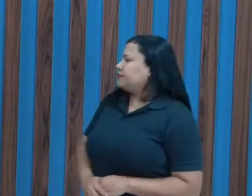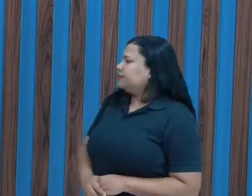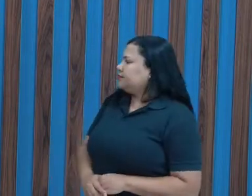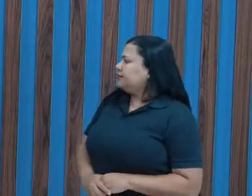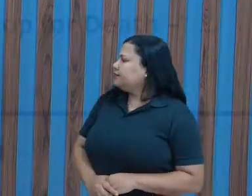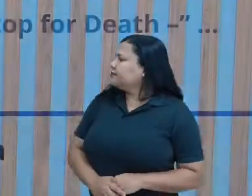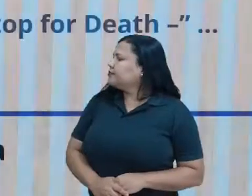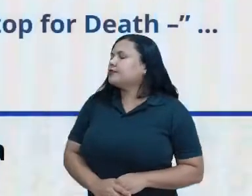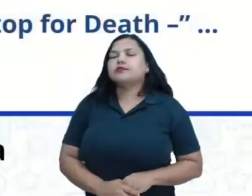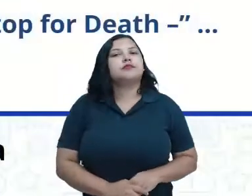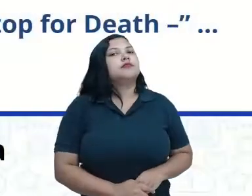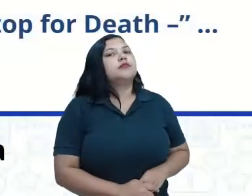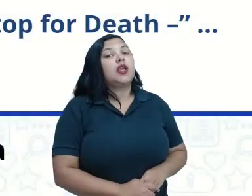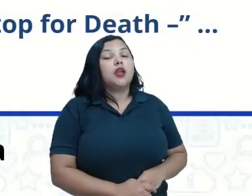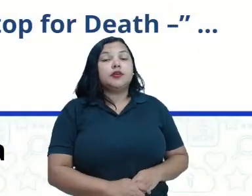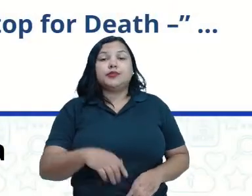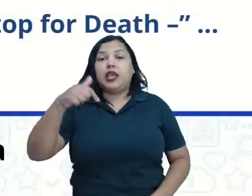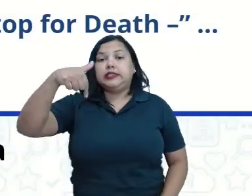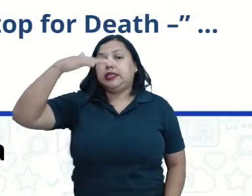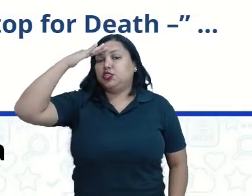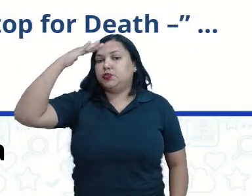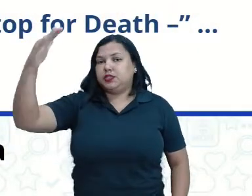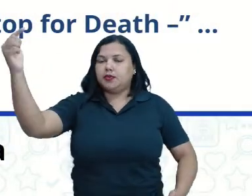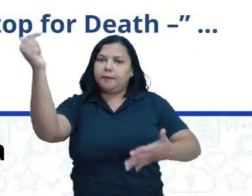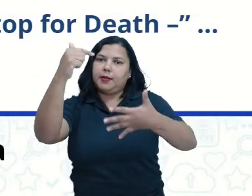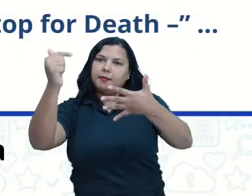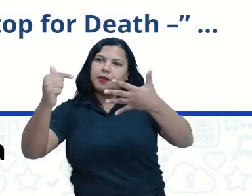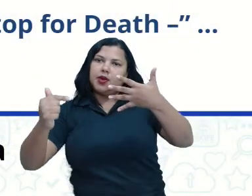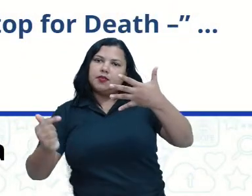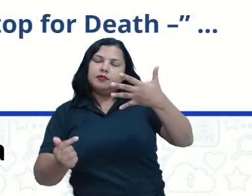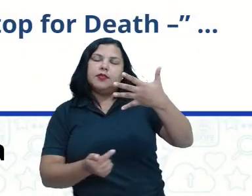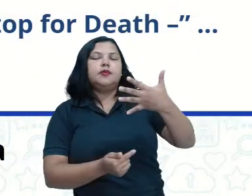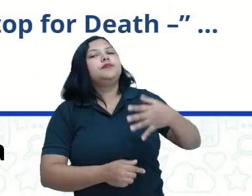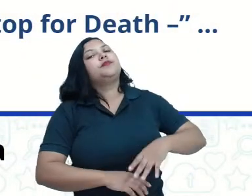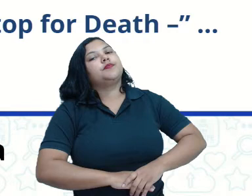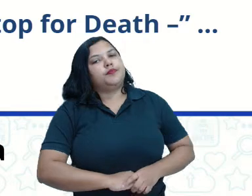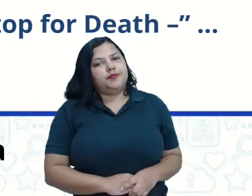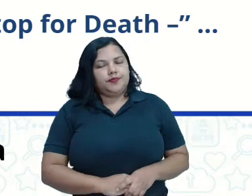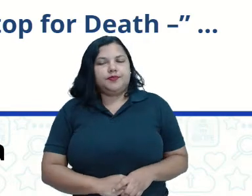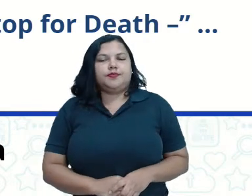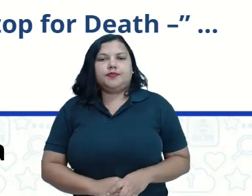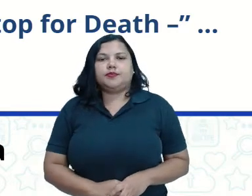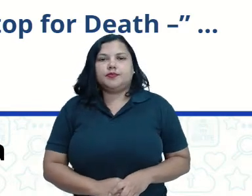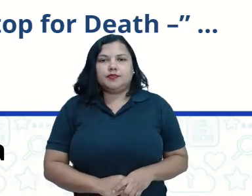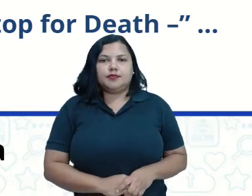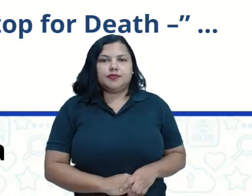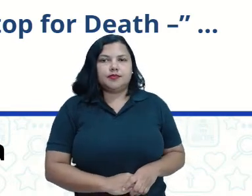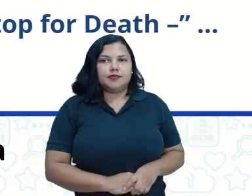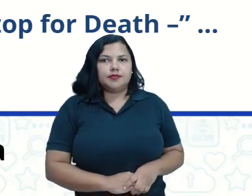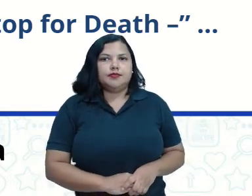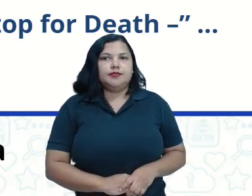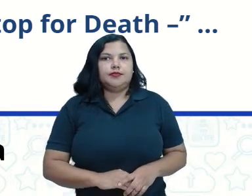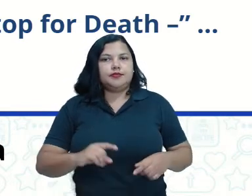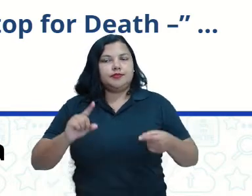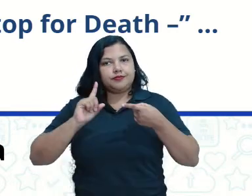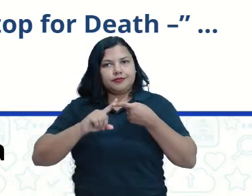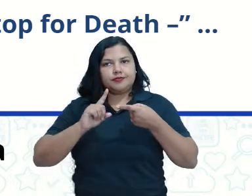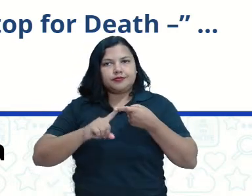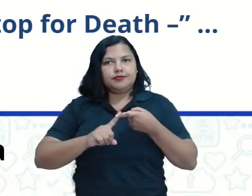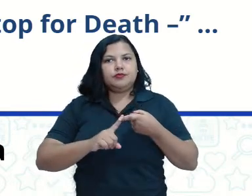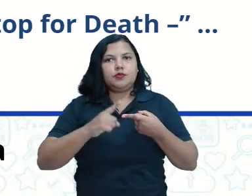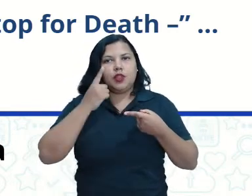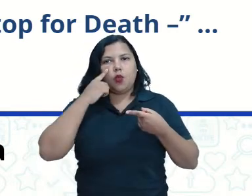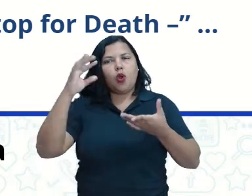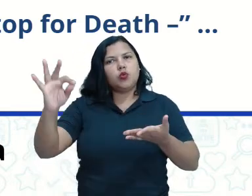top o quê? Top 7, né? The Top 7 Most Famous Poem of English Literature. William Carlos Williams,